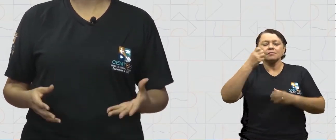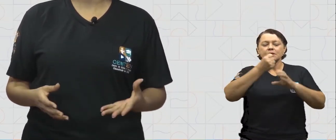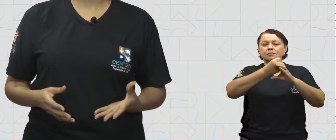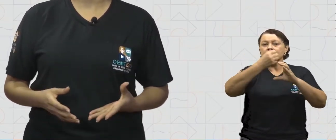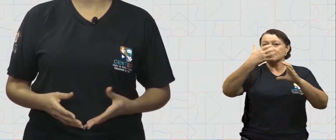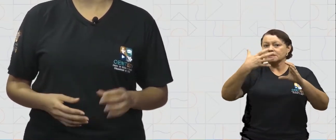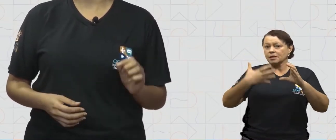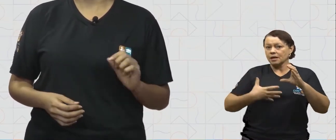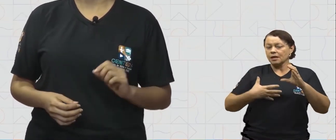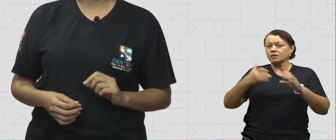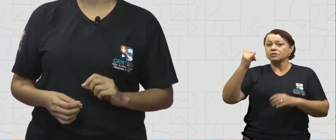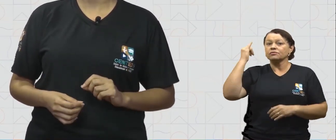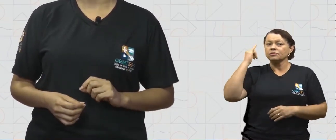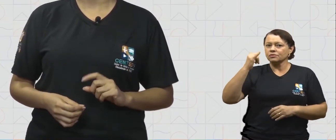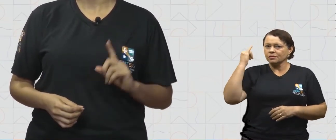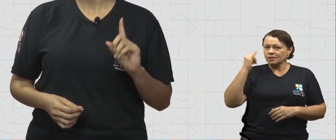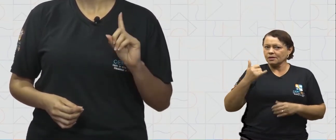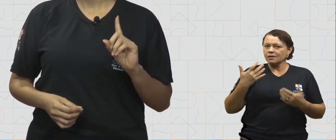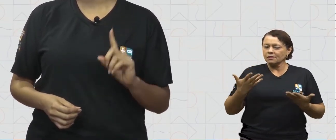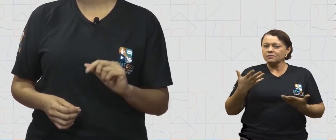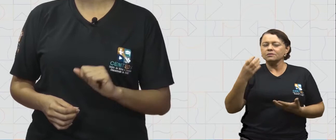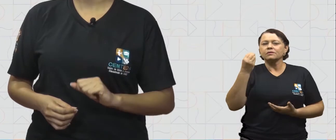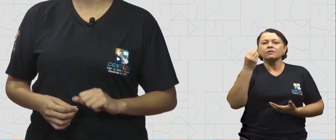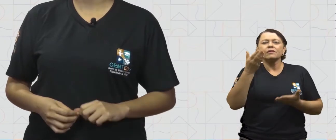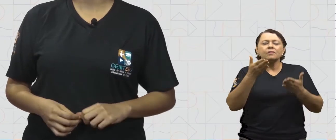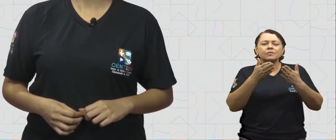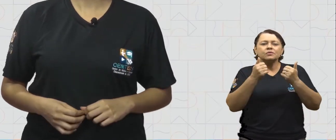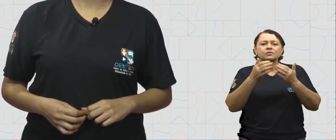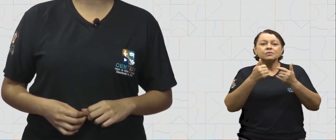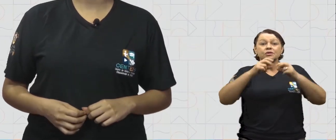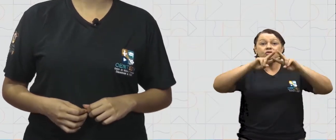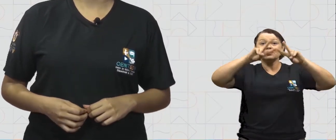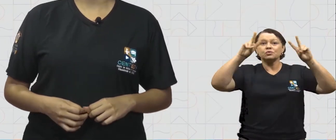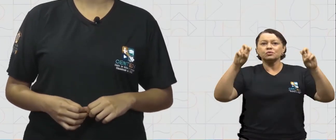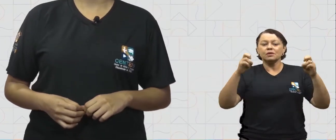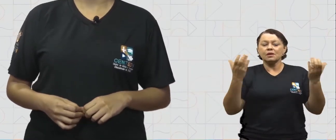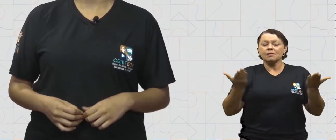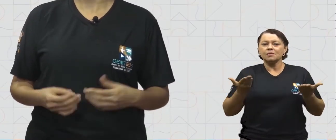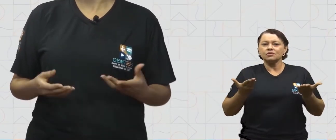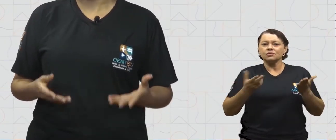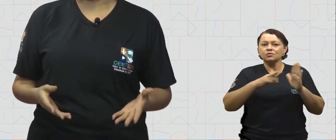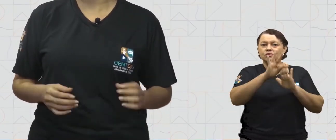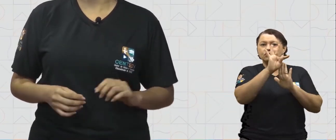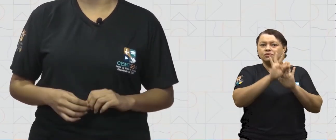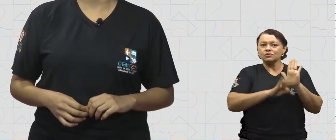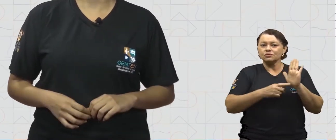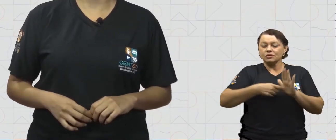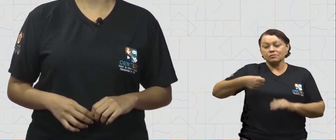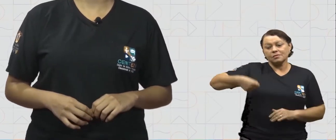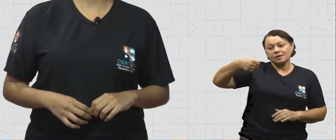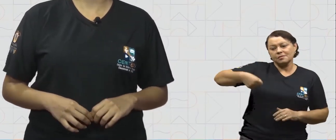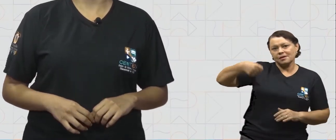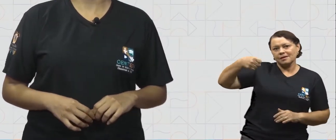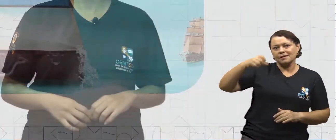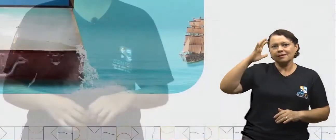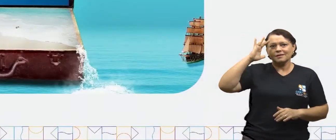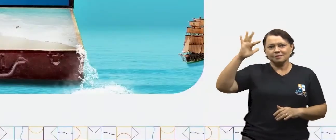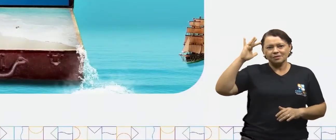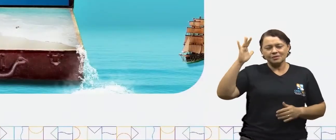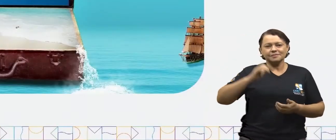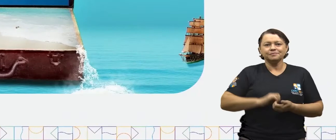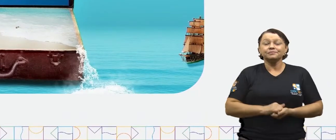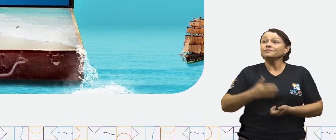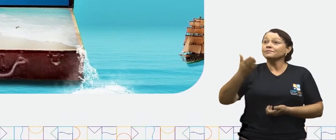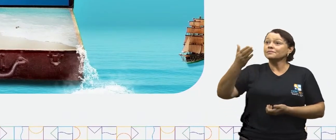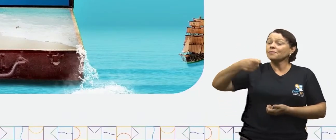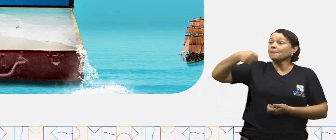as características de uma narrativa, vamos pedir o tema do nosso texto para a maleta da imaginação.